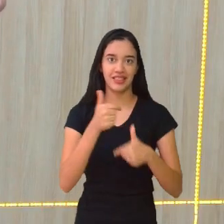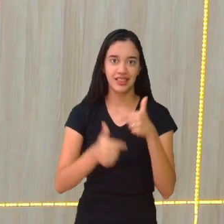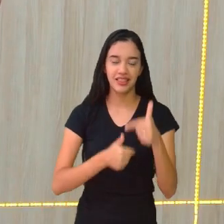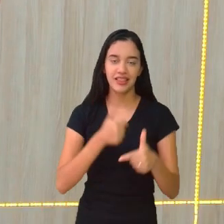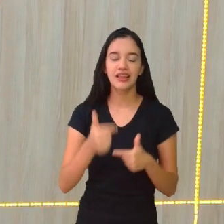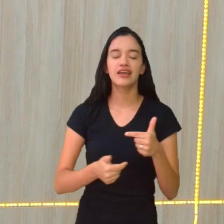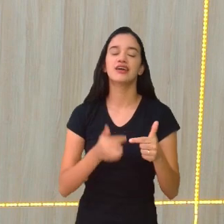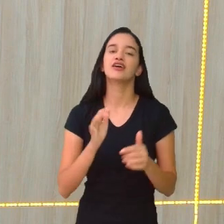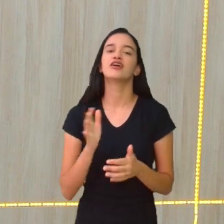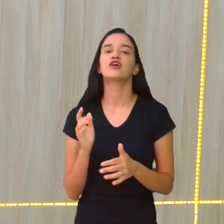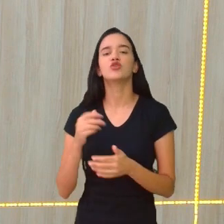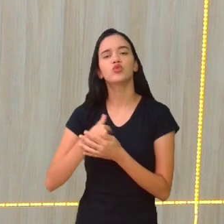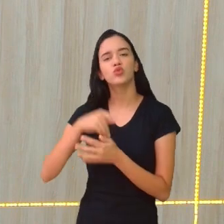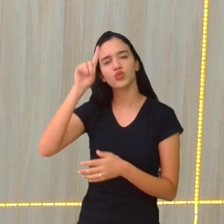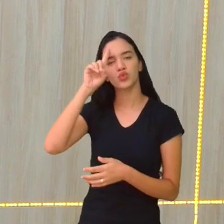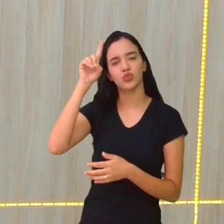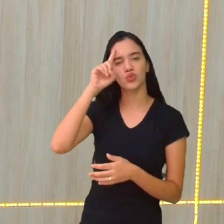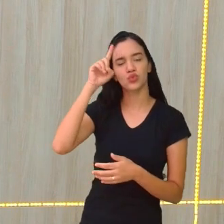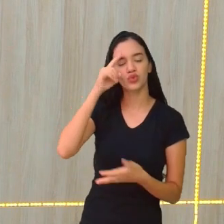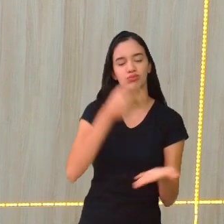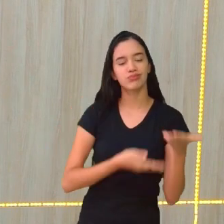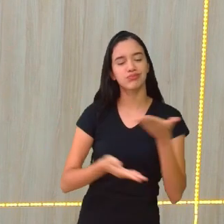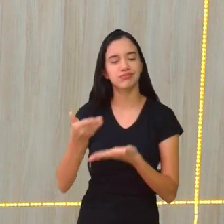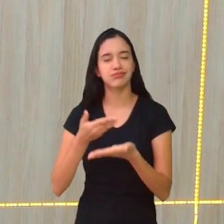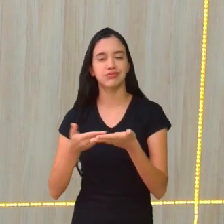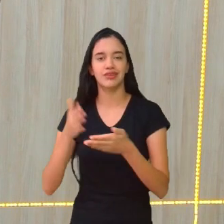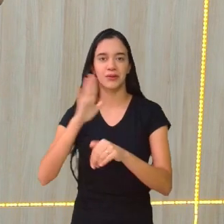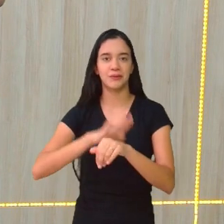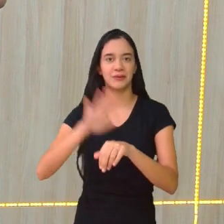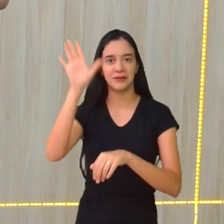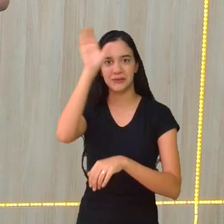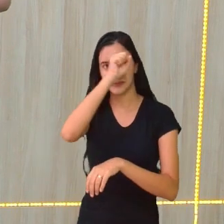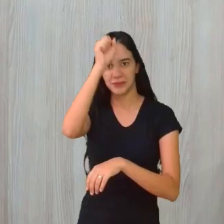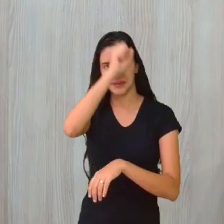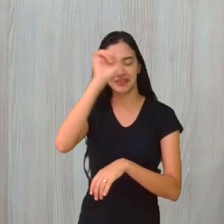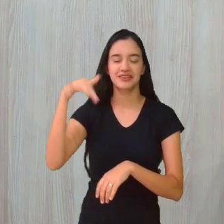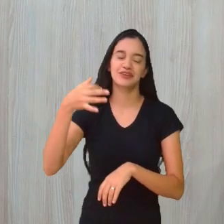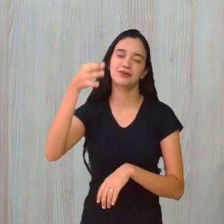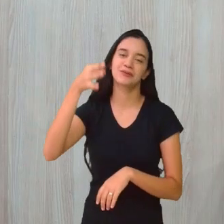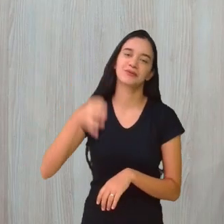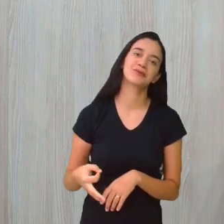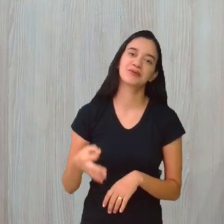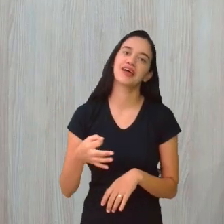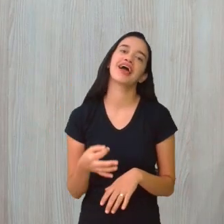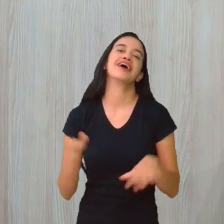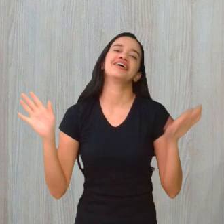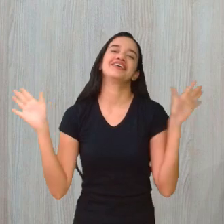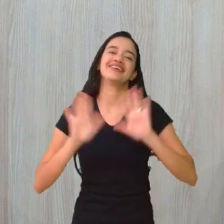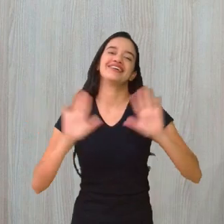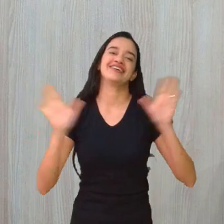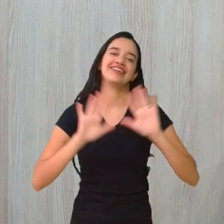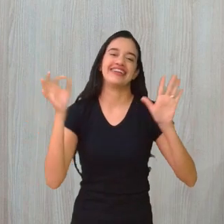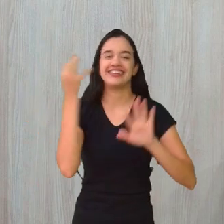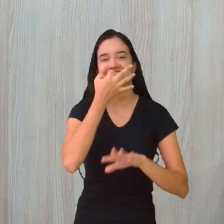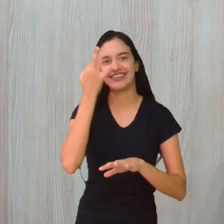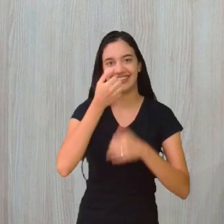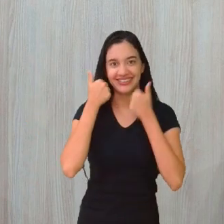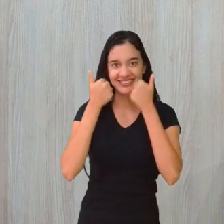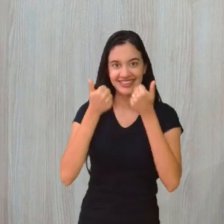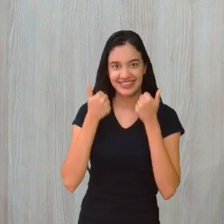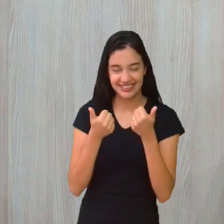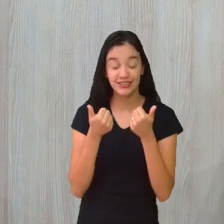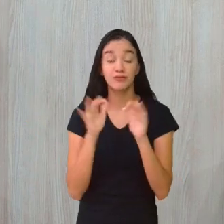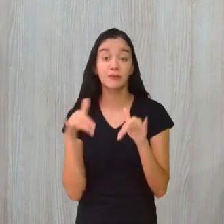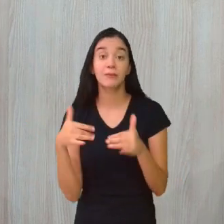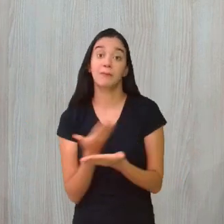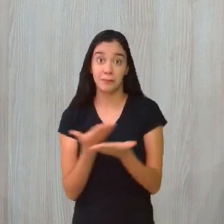Compartilhando, dividindo os nossos momentos de aprendizado, não é, professora Camille? Com certeza. Olá, lindezas, tudo bem?